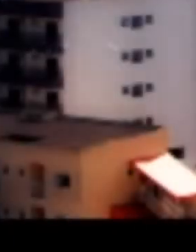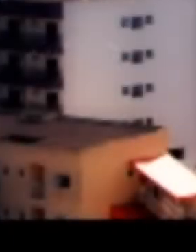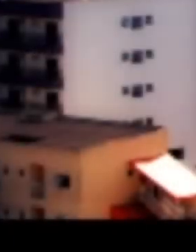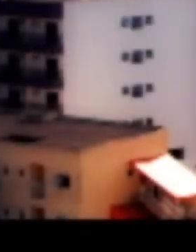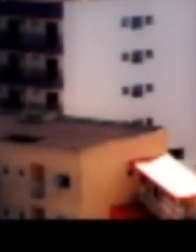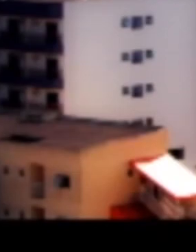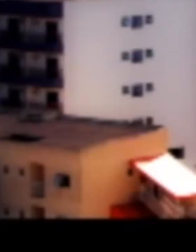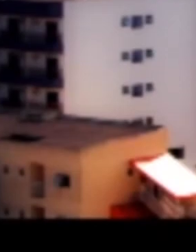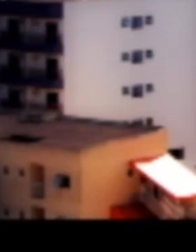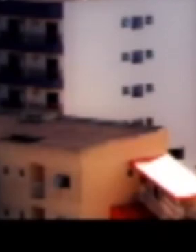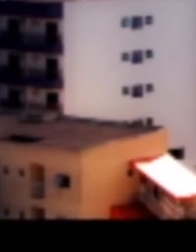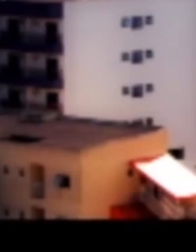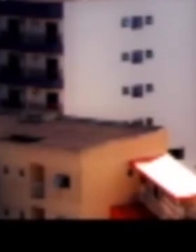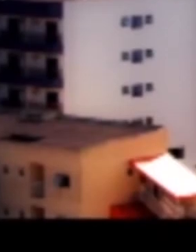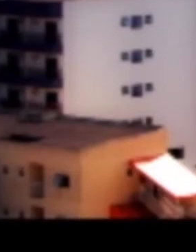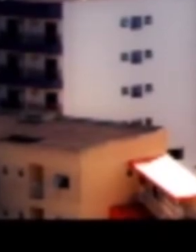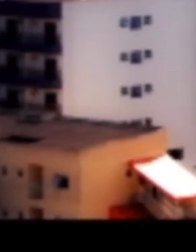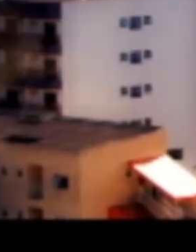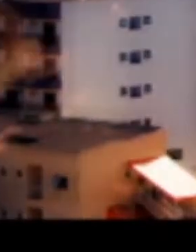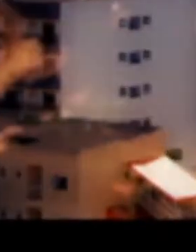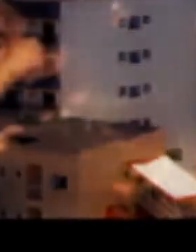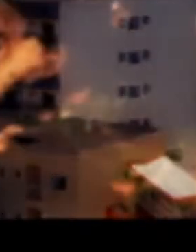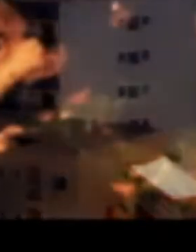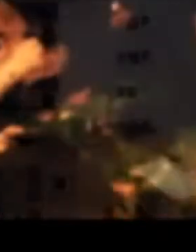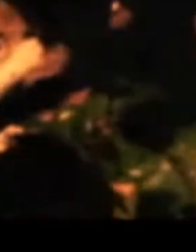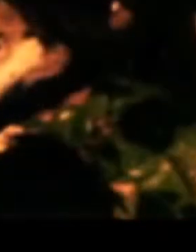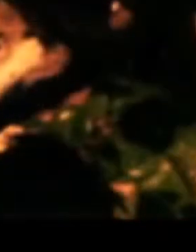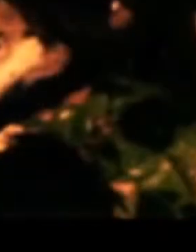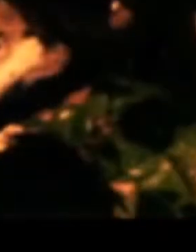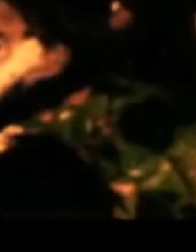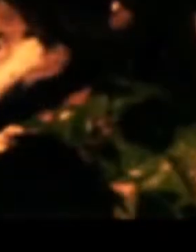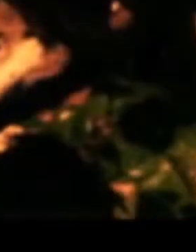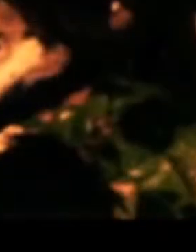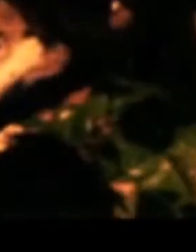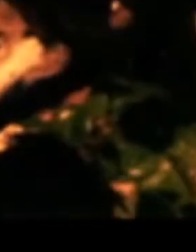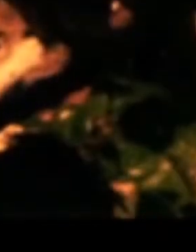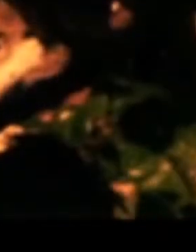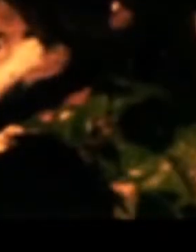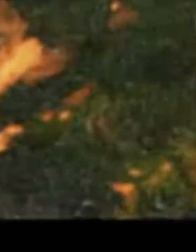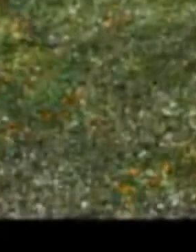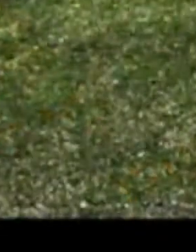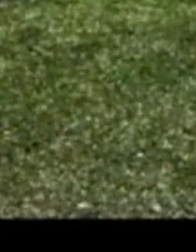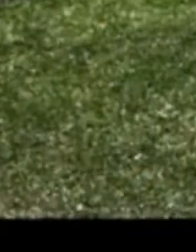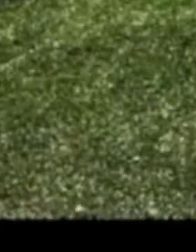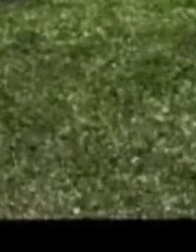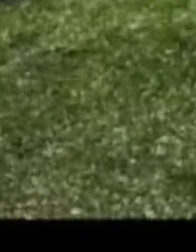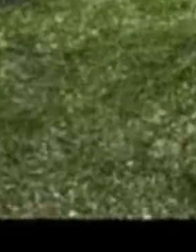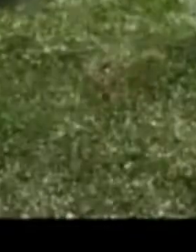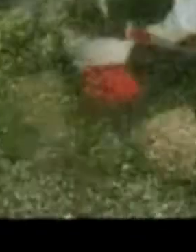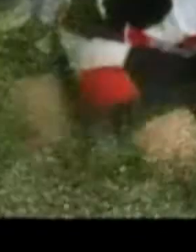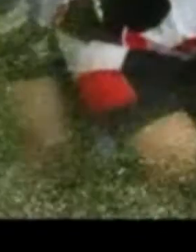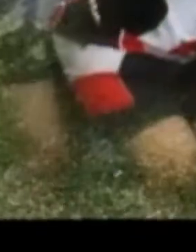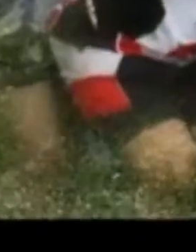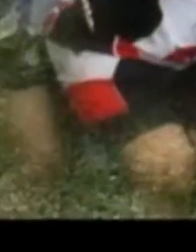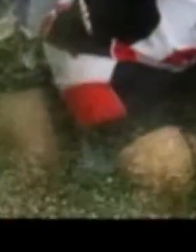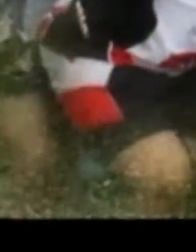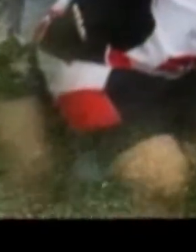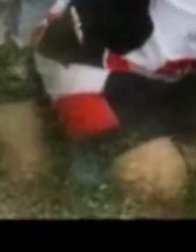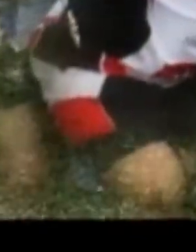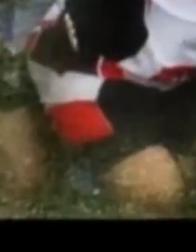sessão ordinária. Peço a todos que se levantem para a execução do hino nacional brasileiro. Logo após, por gentileza, vereador Fernando da Ótica